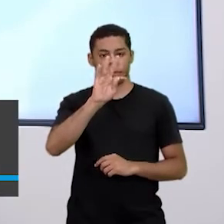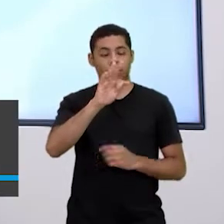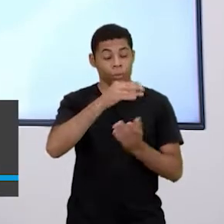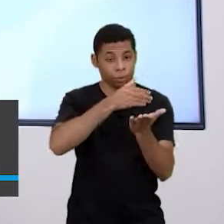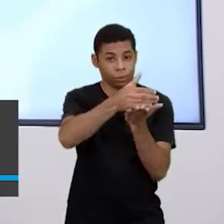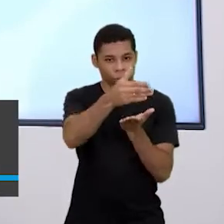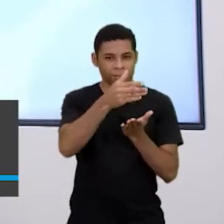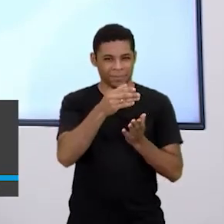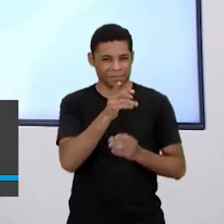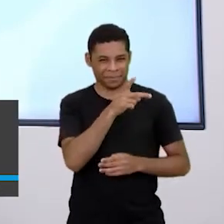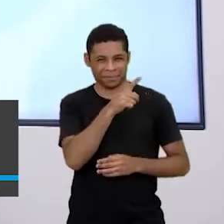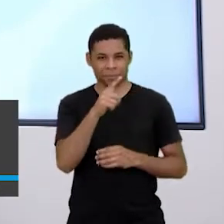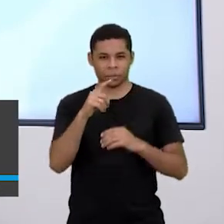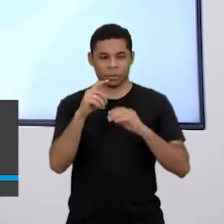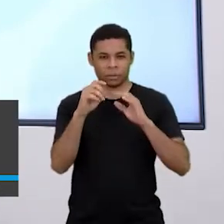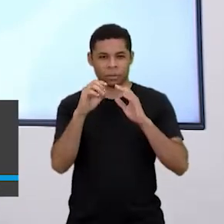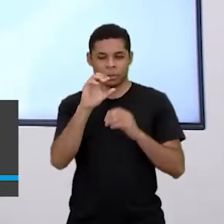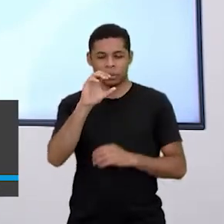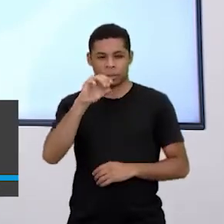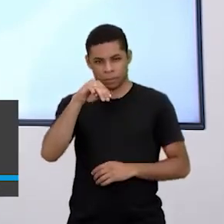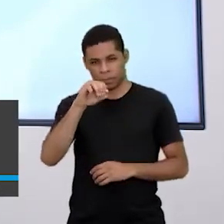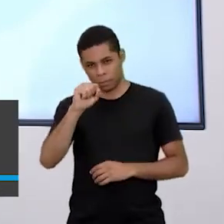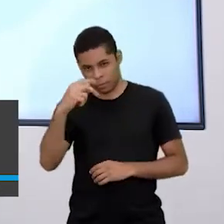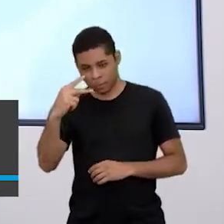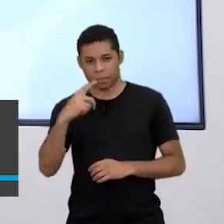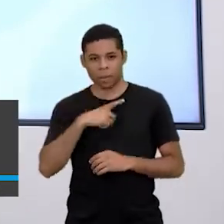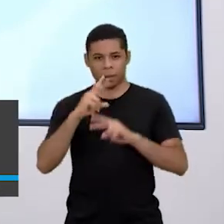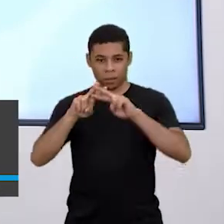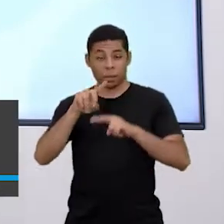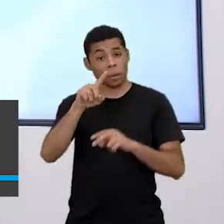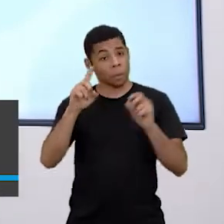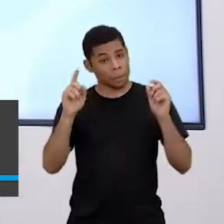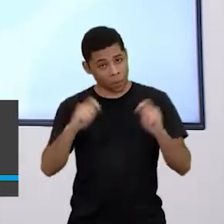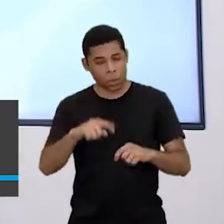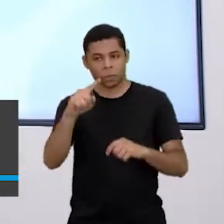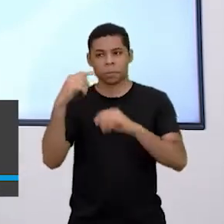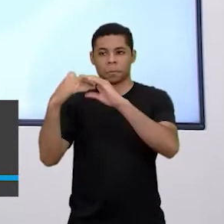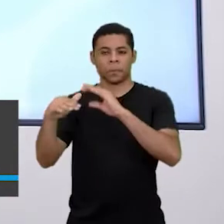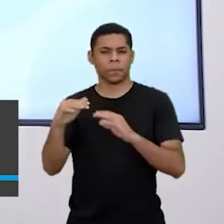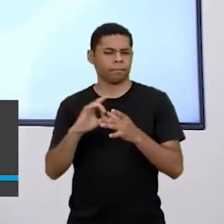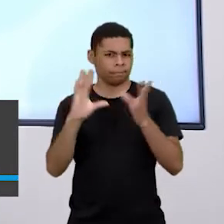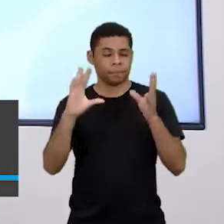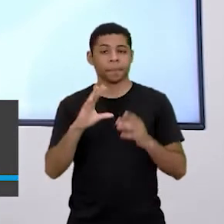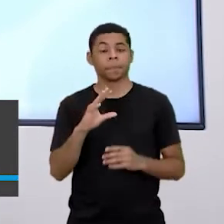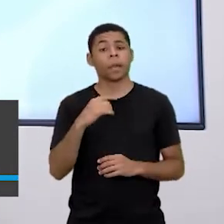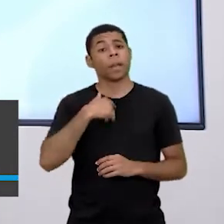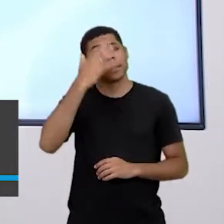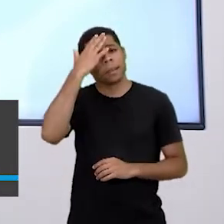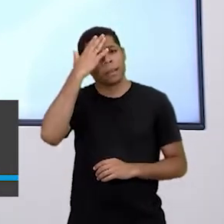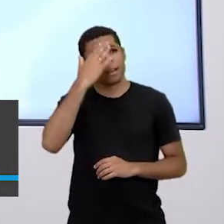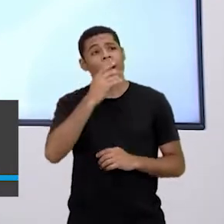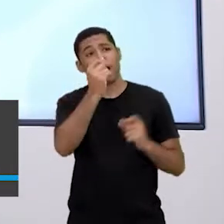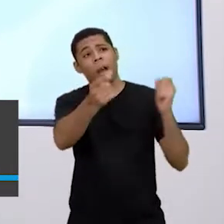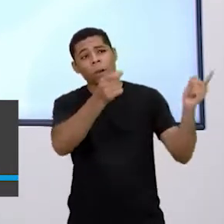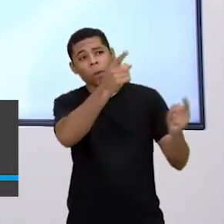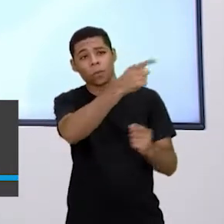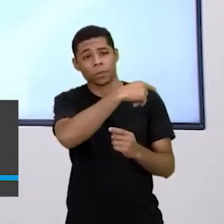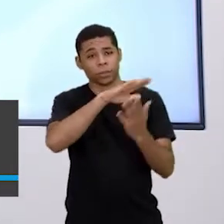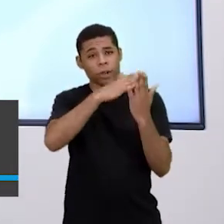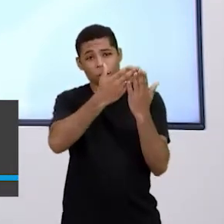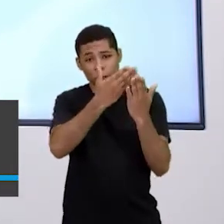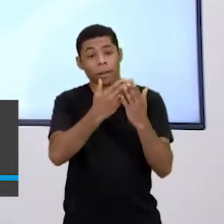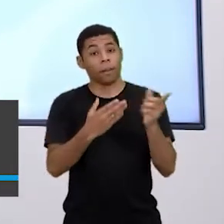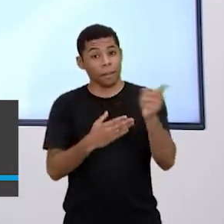hashtag aí, a gente sempre dá uma olhadinha para quem aí está produzindo. Eu sei que tem algumas escolas aí que estão fazendo aí